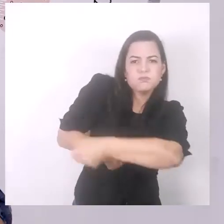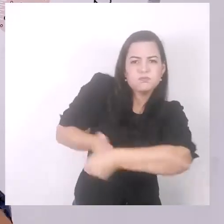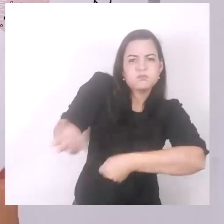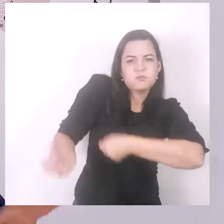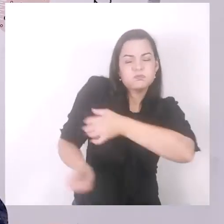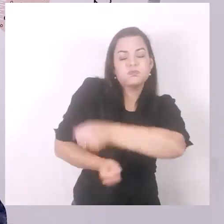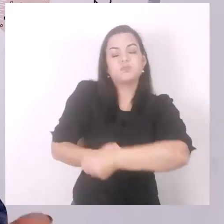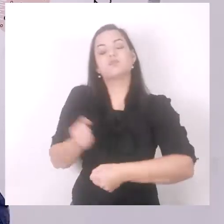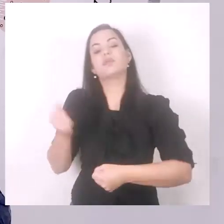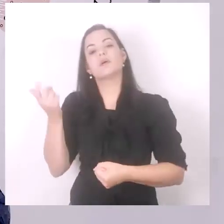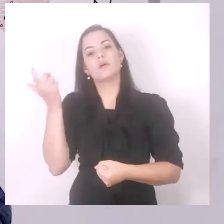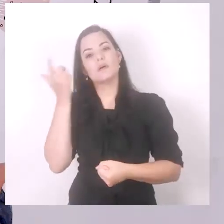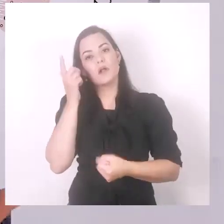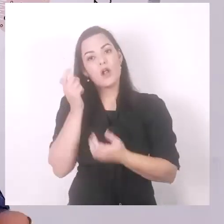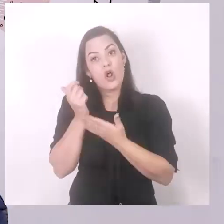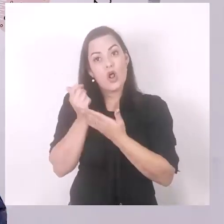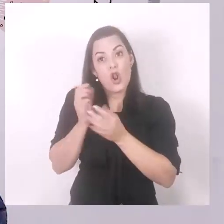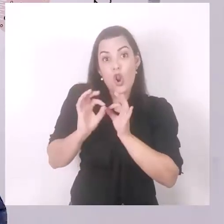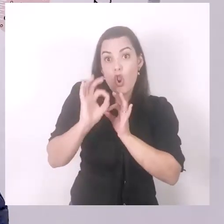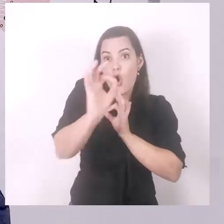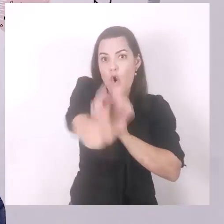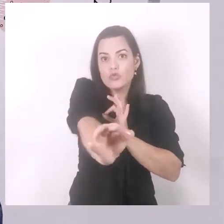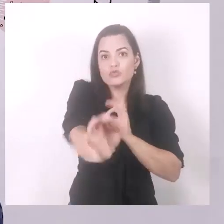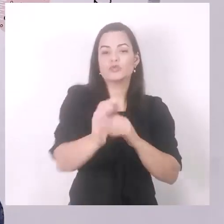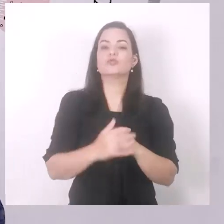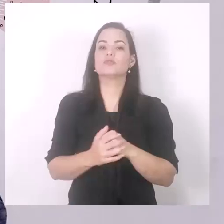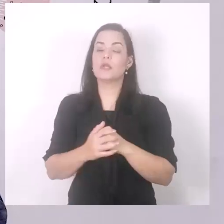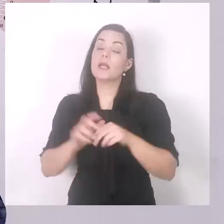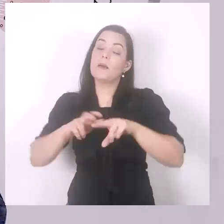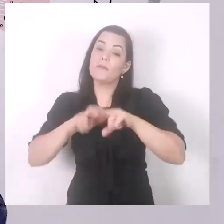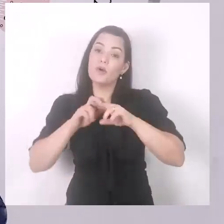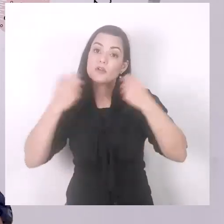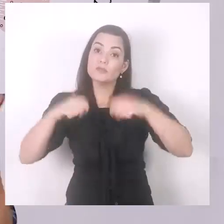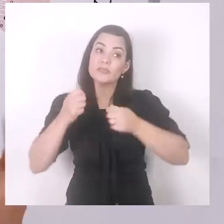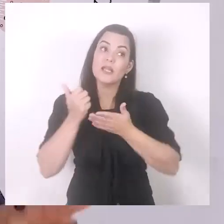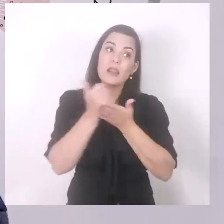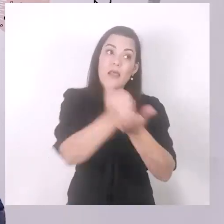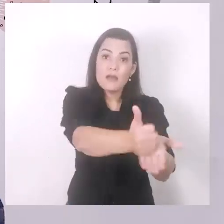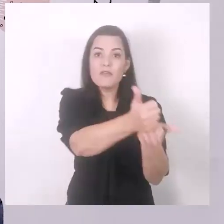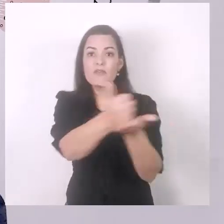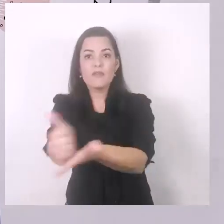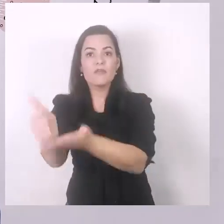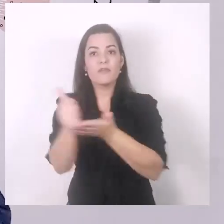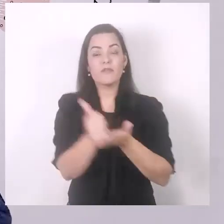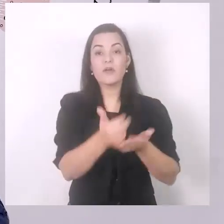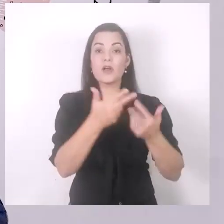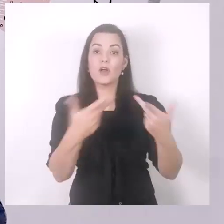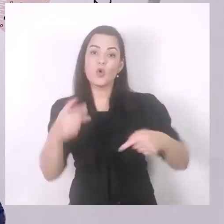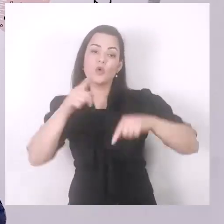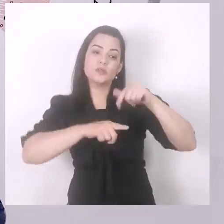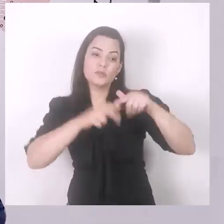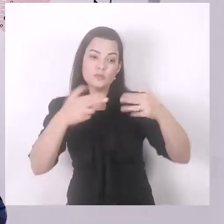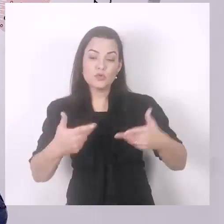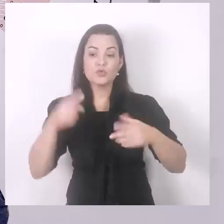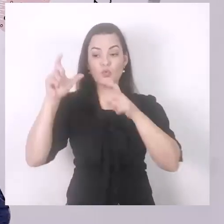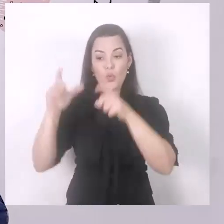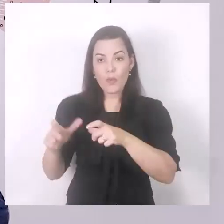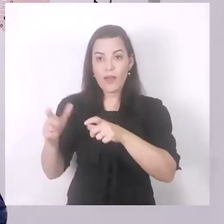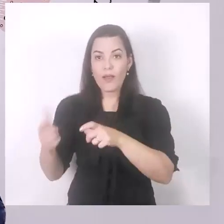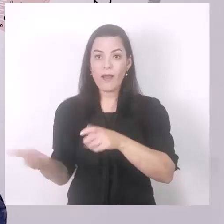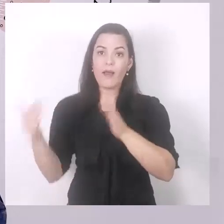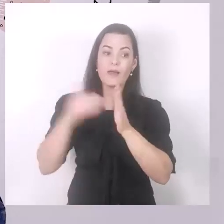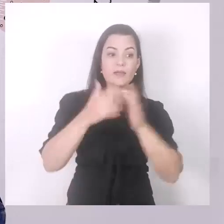de transportar, de facilitar o deslocamento de materiais, de produtos de um lugar para o outro,